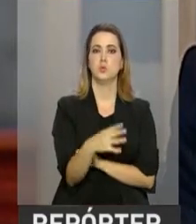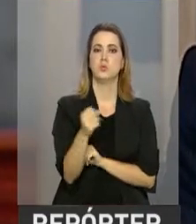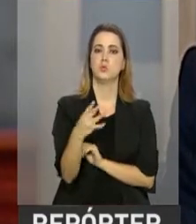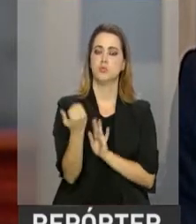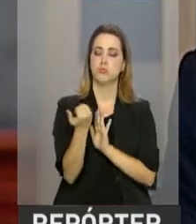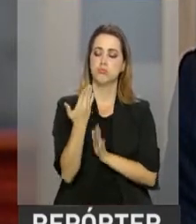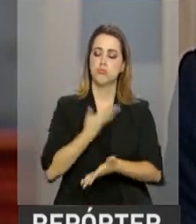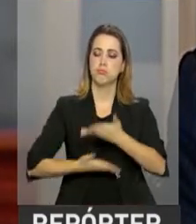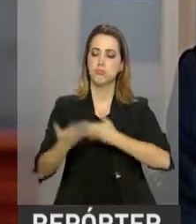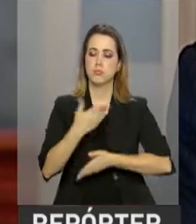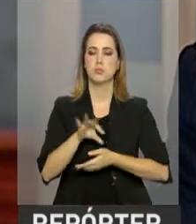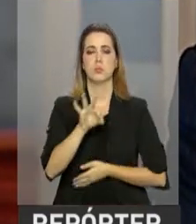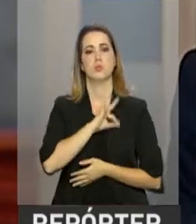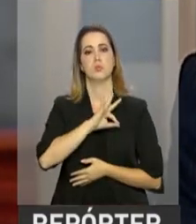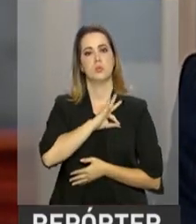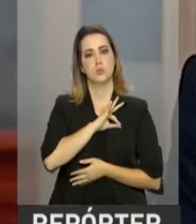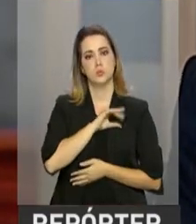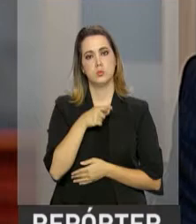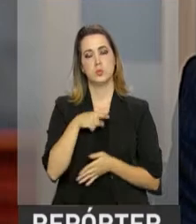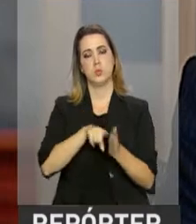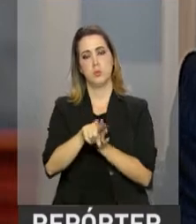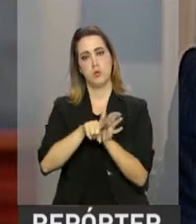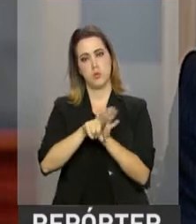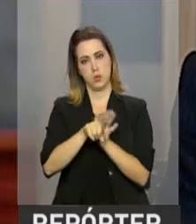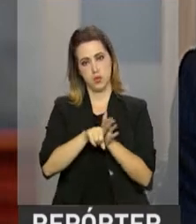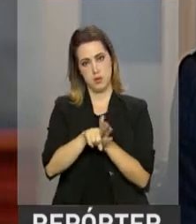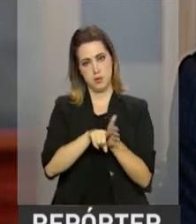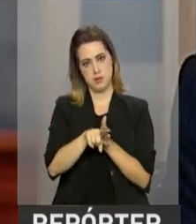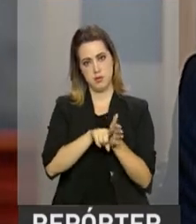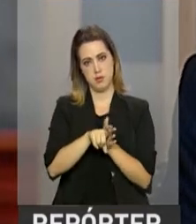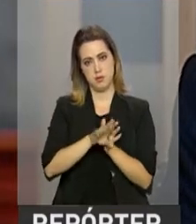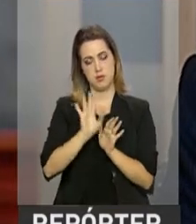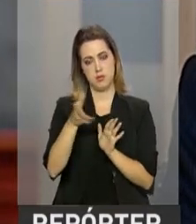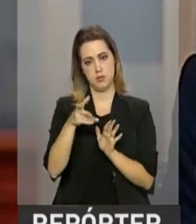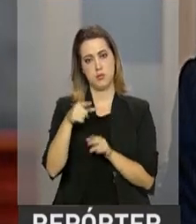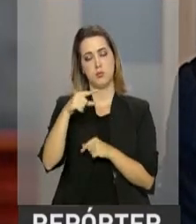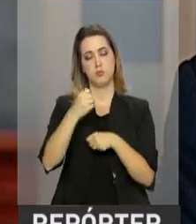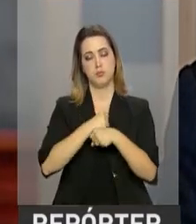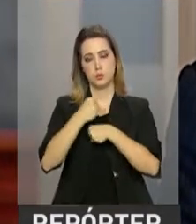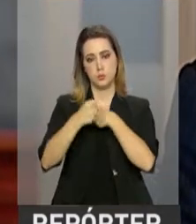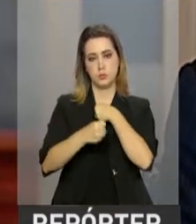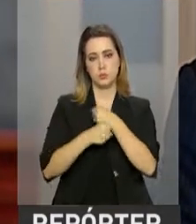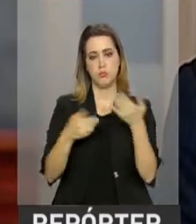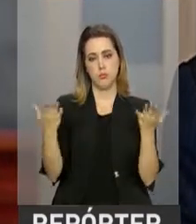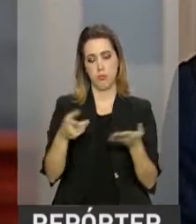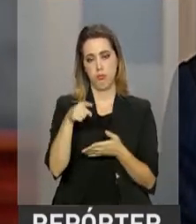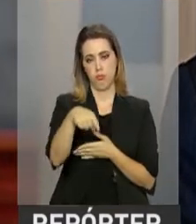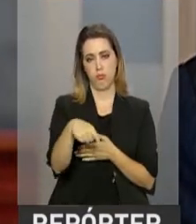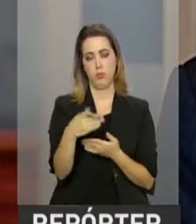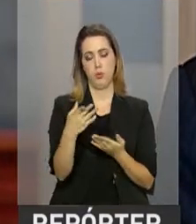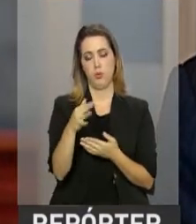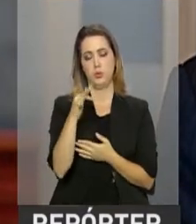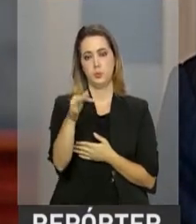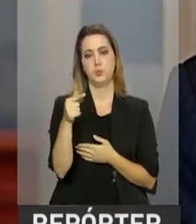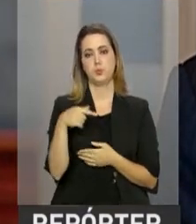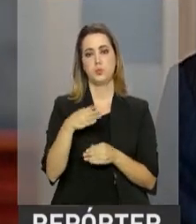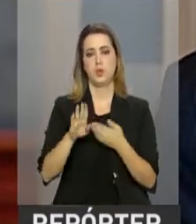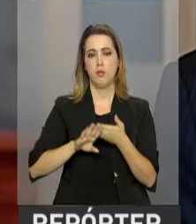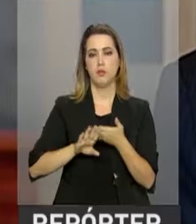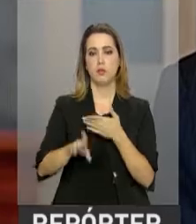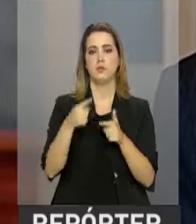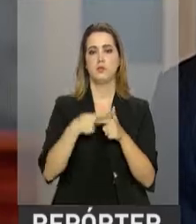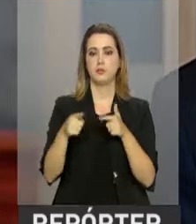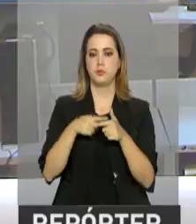cooperação policial e de investigação, já para 2017 termos uma nova forma de combate ao